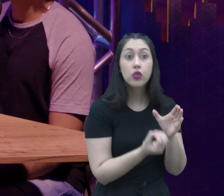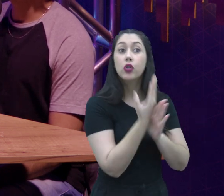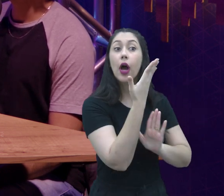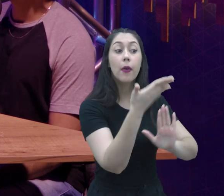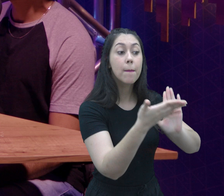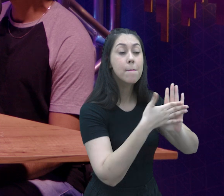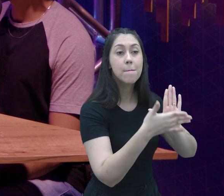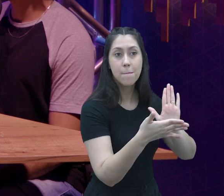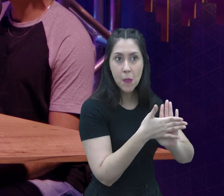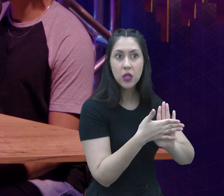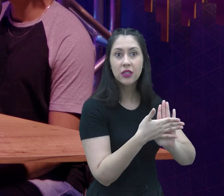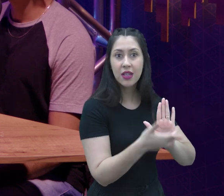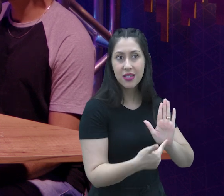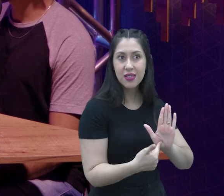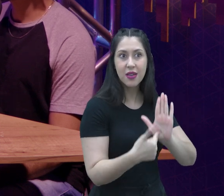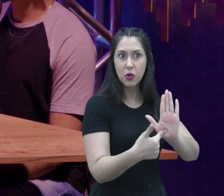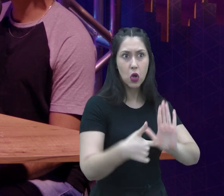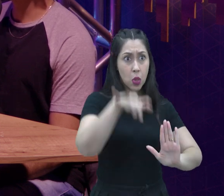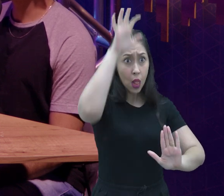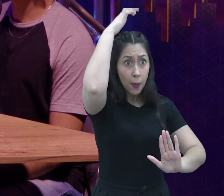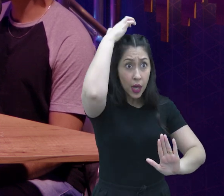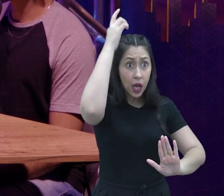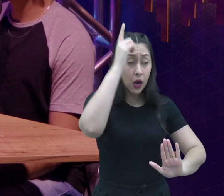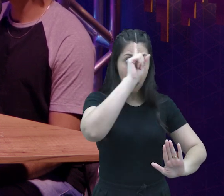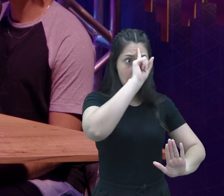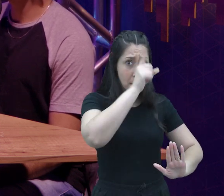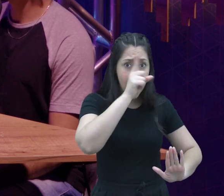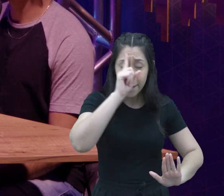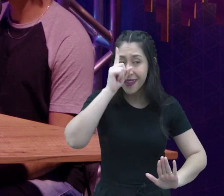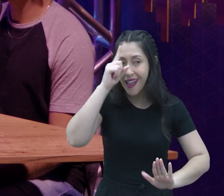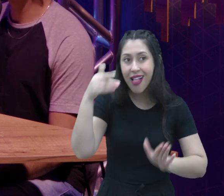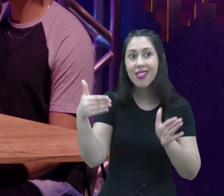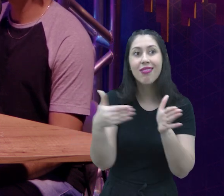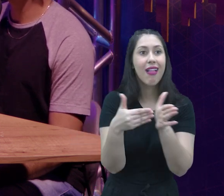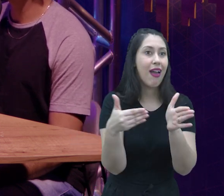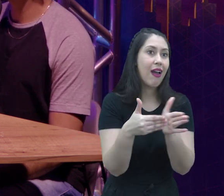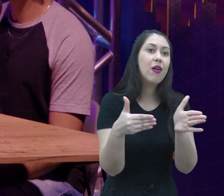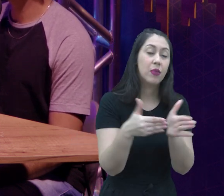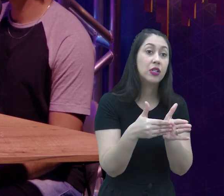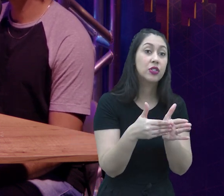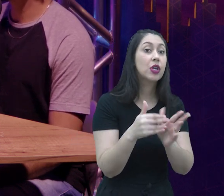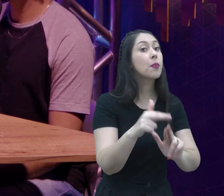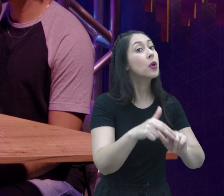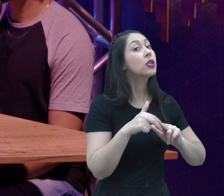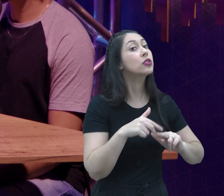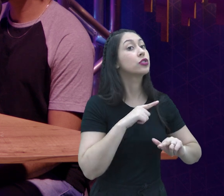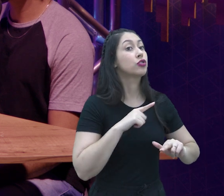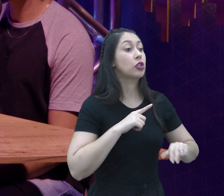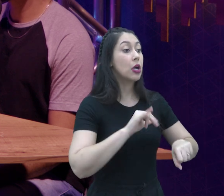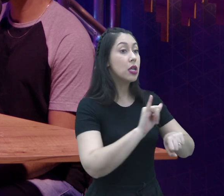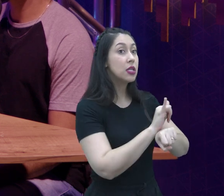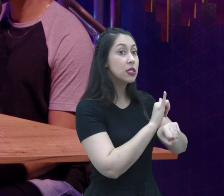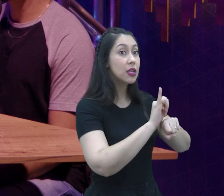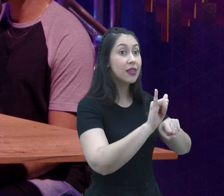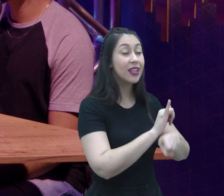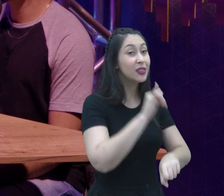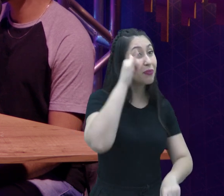né, de propostas que limitavam o poderio desses monarcas. Com novos poderes, seriam criados mecanismos que evitariam a concentração